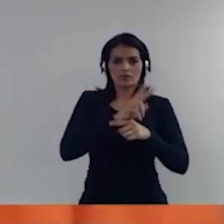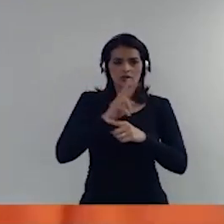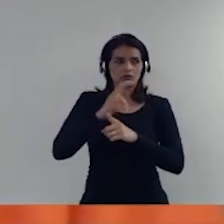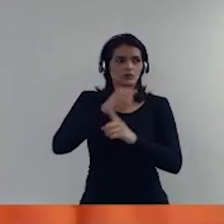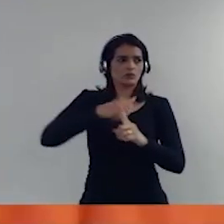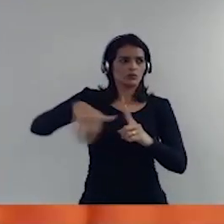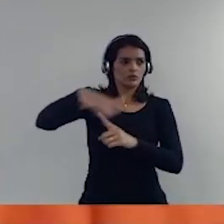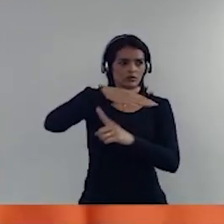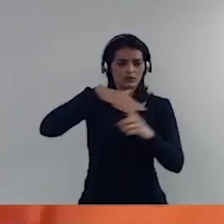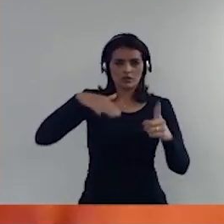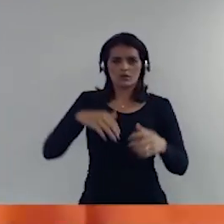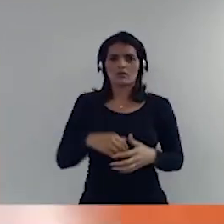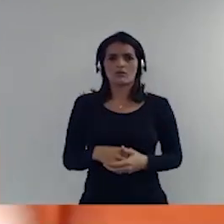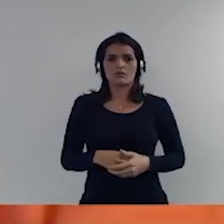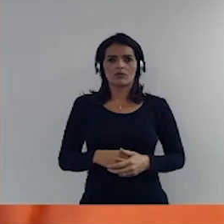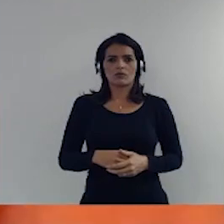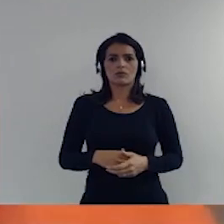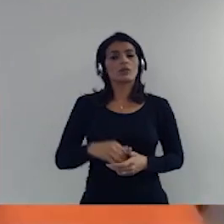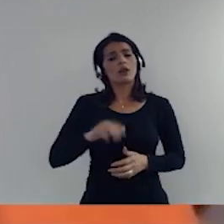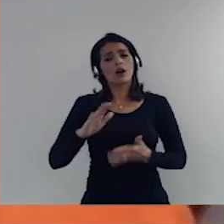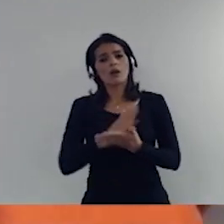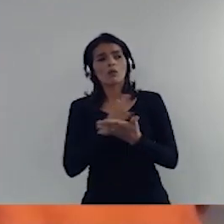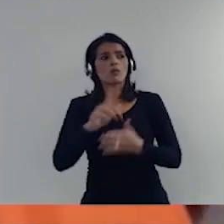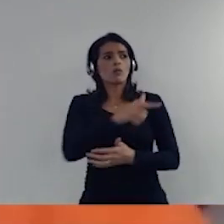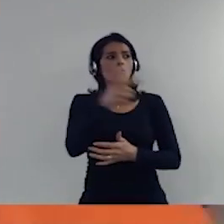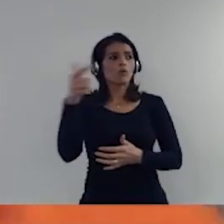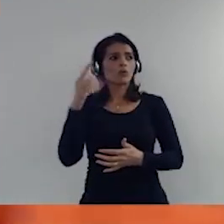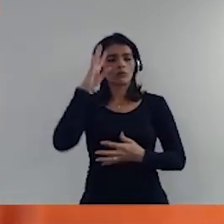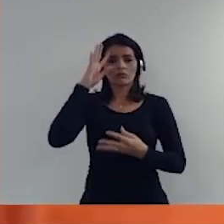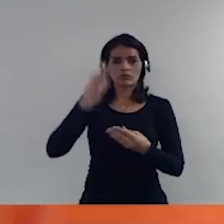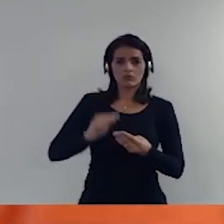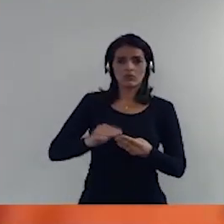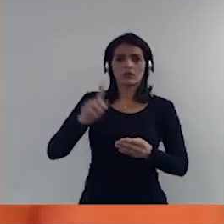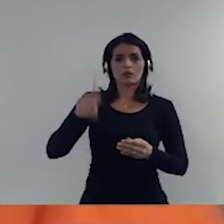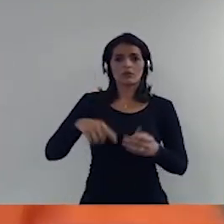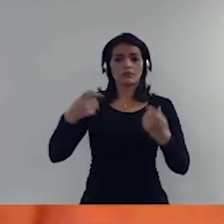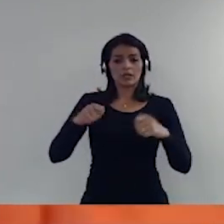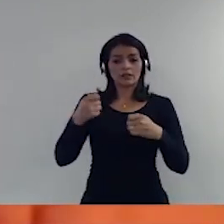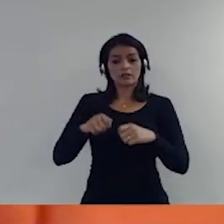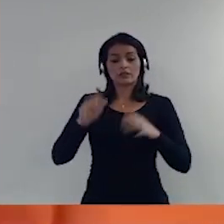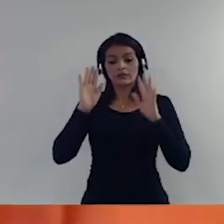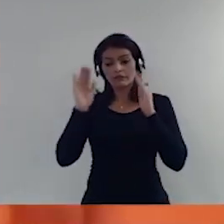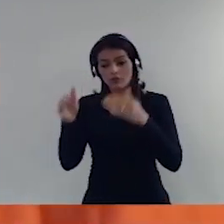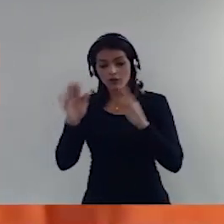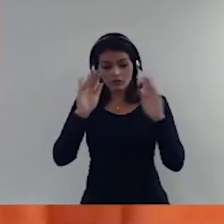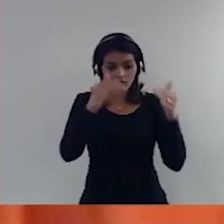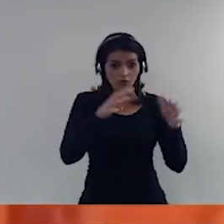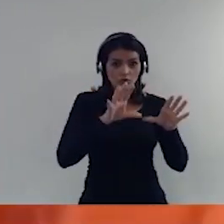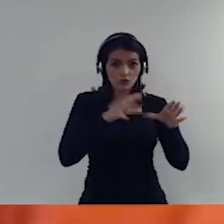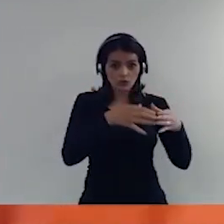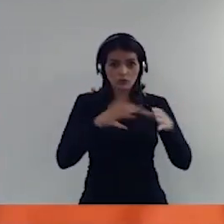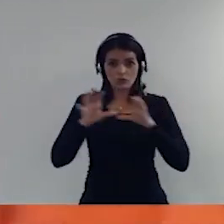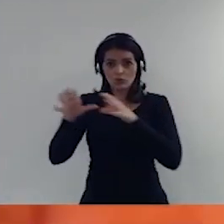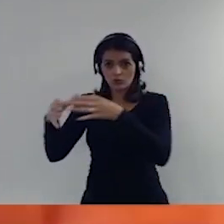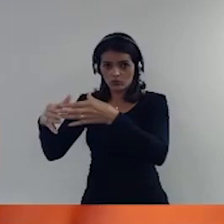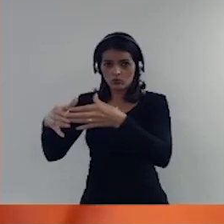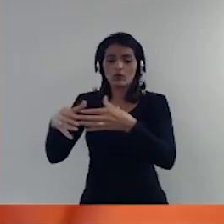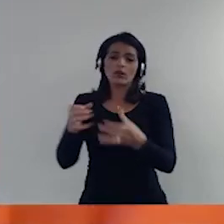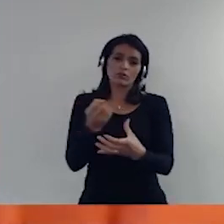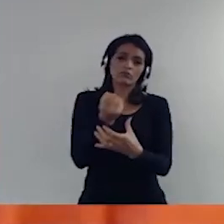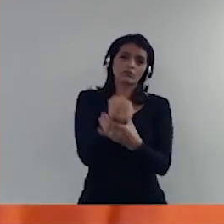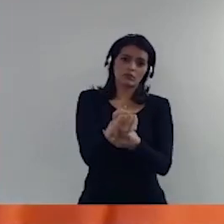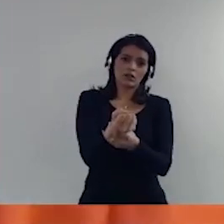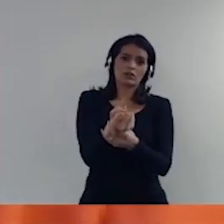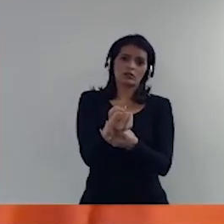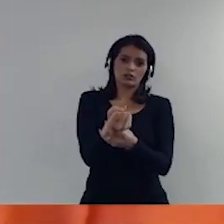ser universal e outros entendem que deve ser focalizados em grupos, né? Garantindo um mínimo